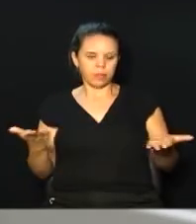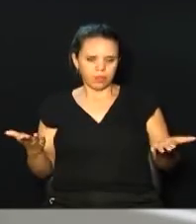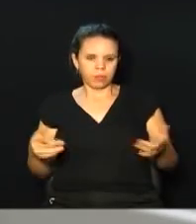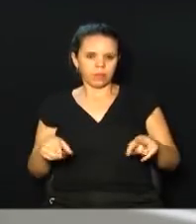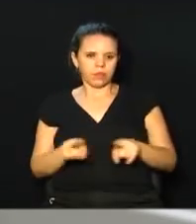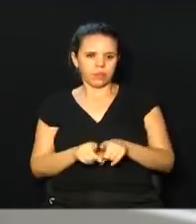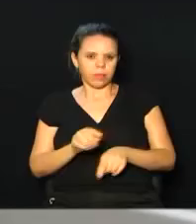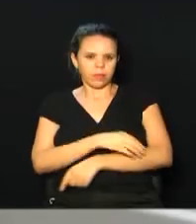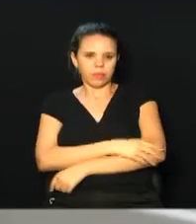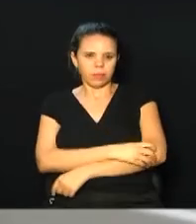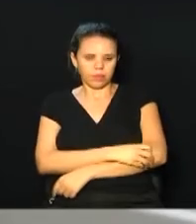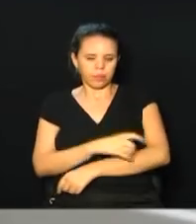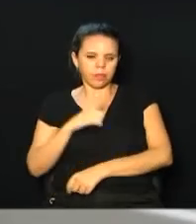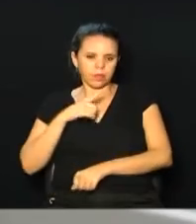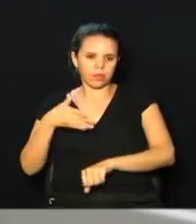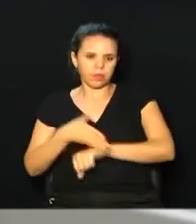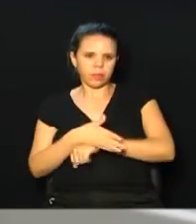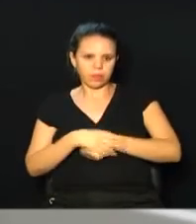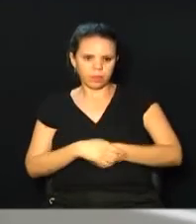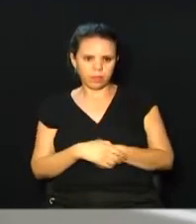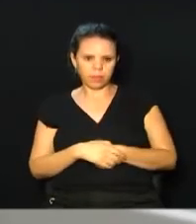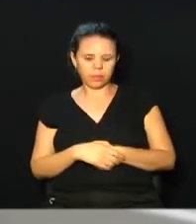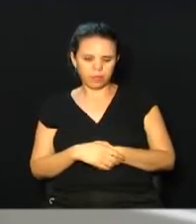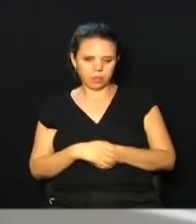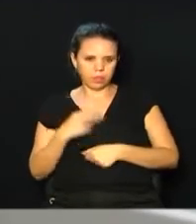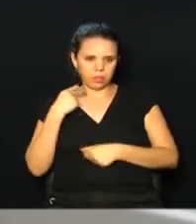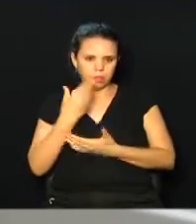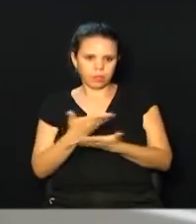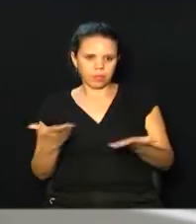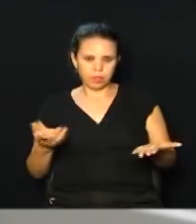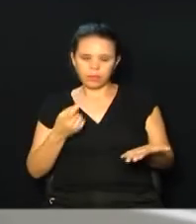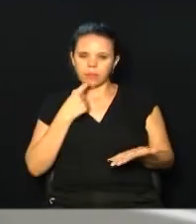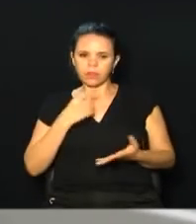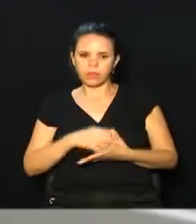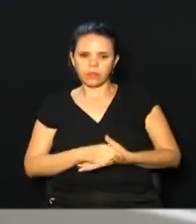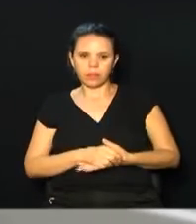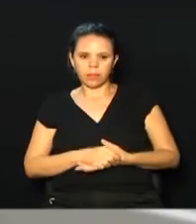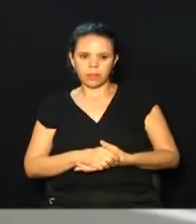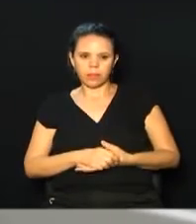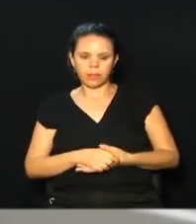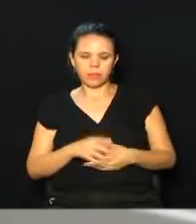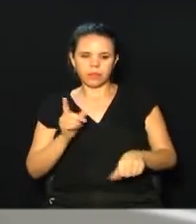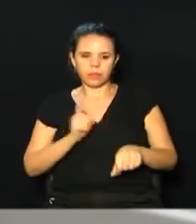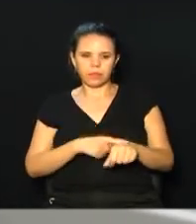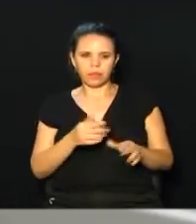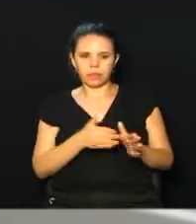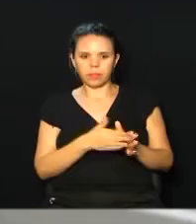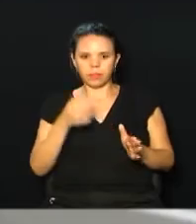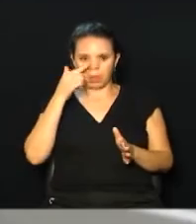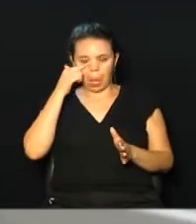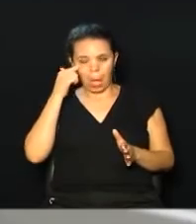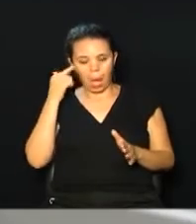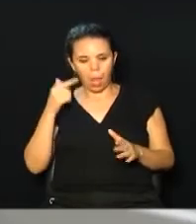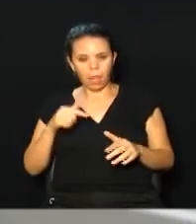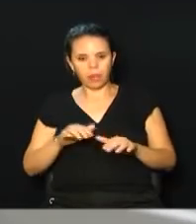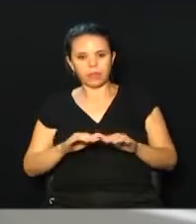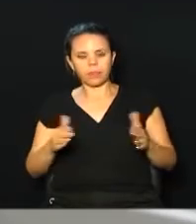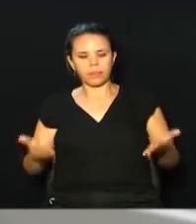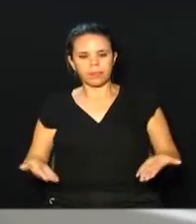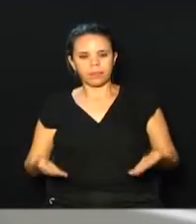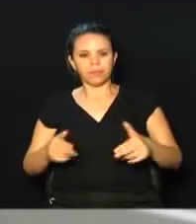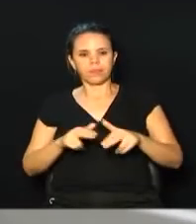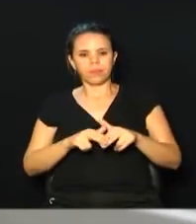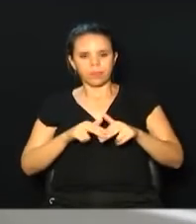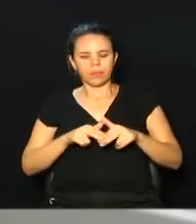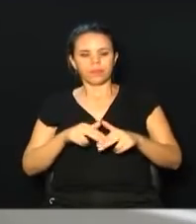você pode ter acesso aos vereadores aqui de Campinas. Neste momento, devido ao ato da mesa e também